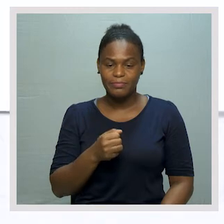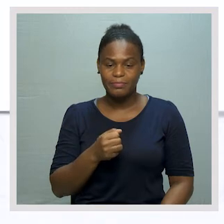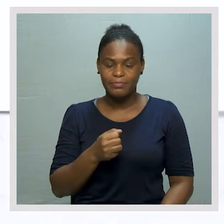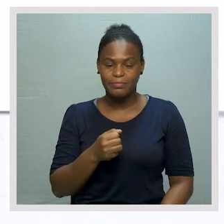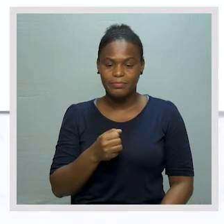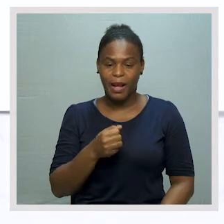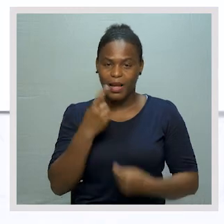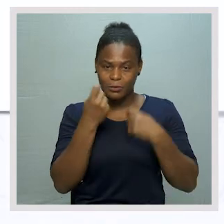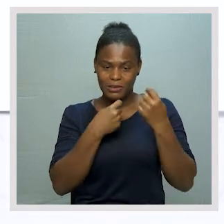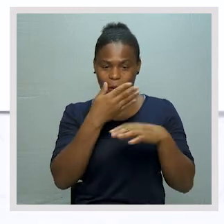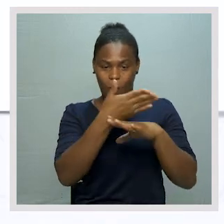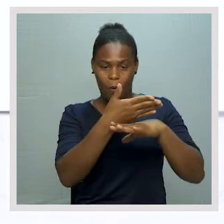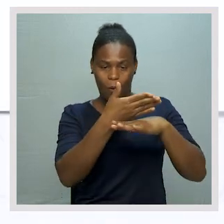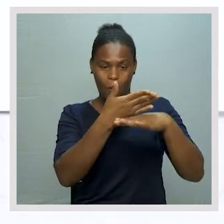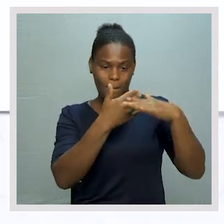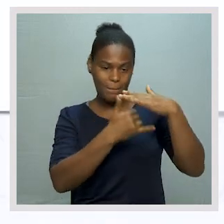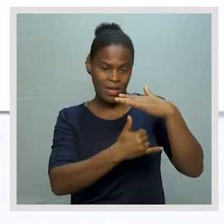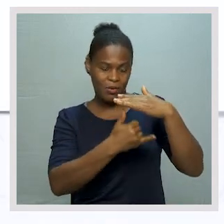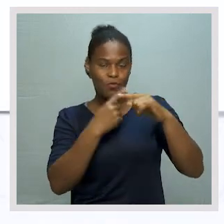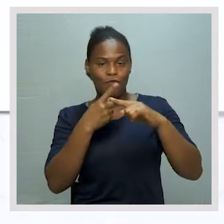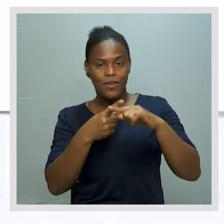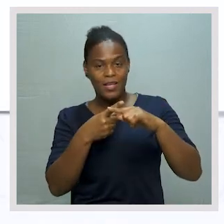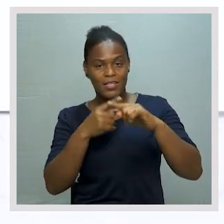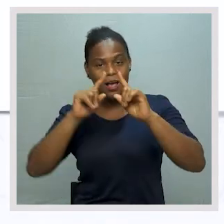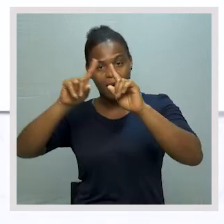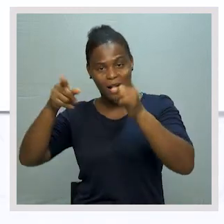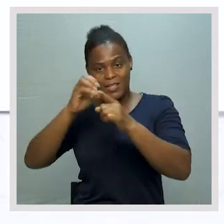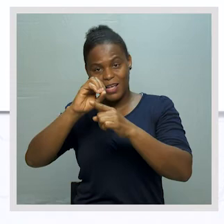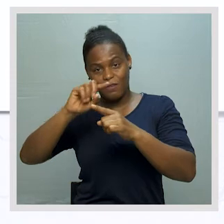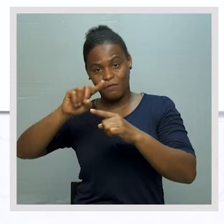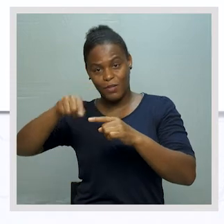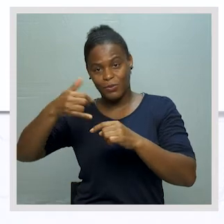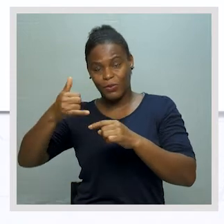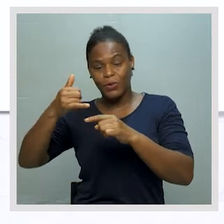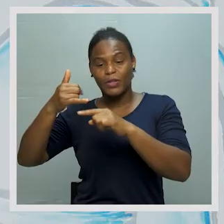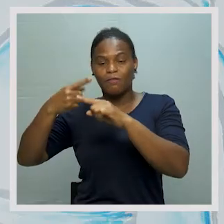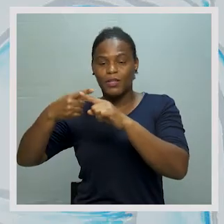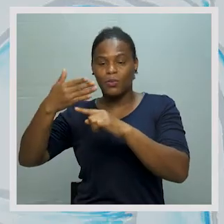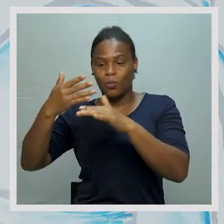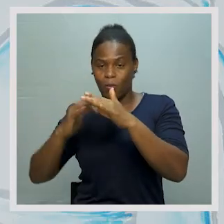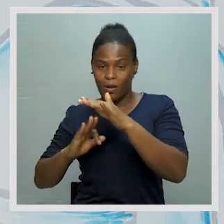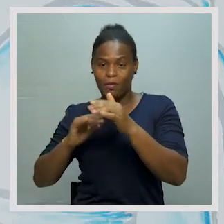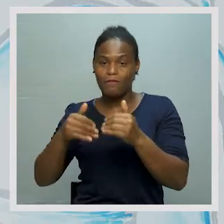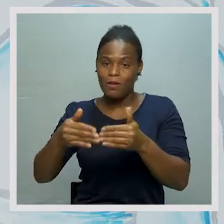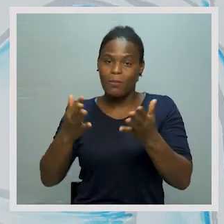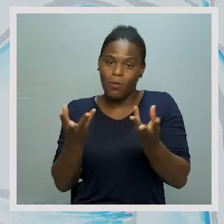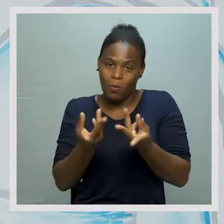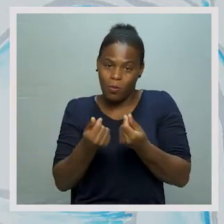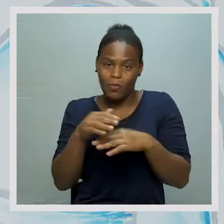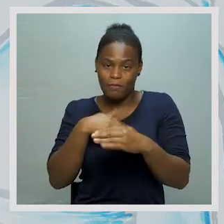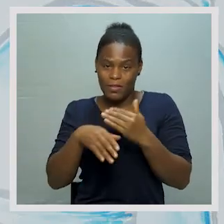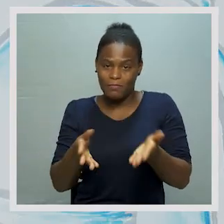da expressão 1/2 vezes, abrir parênteses, 0,2 vezes 1/4, nós vamos efetuar este